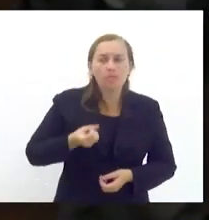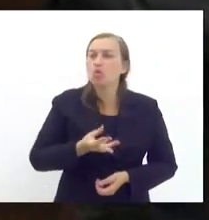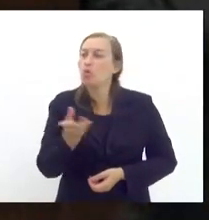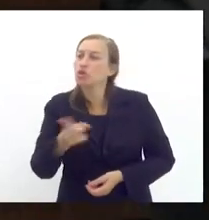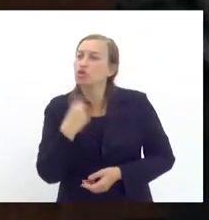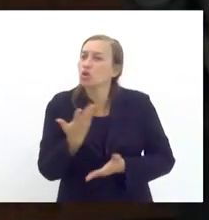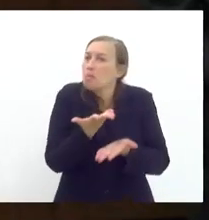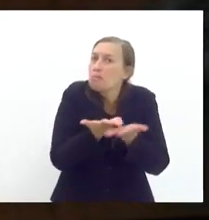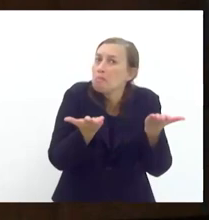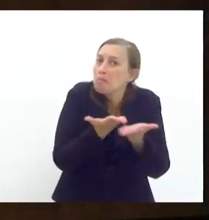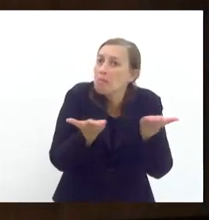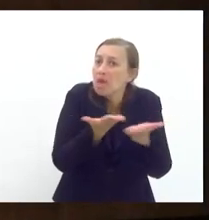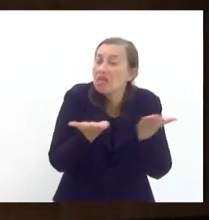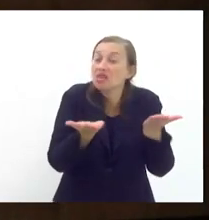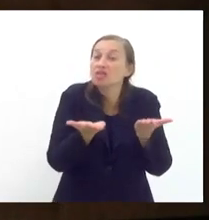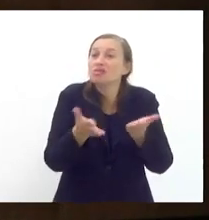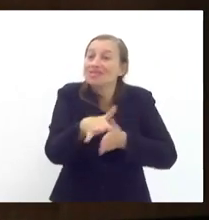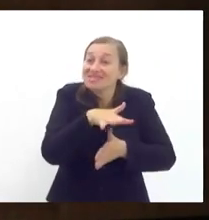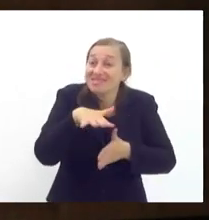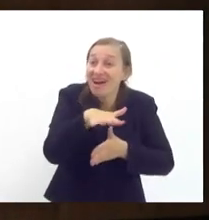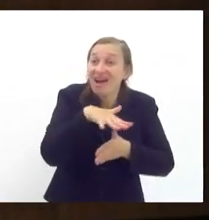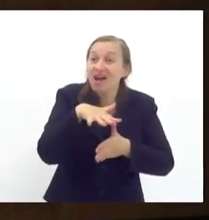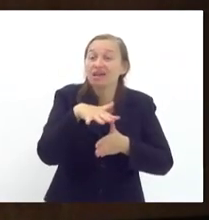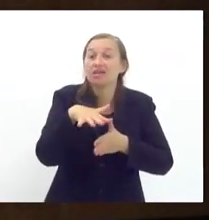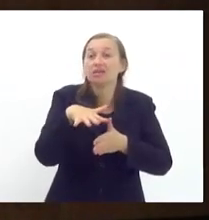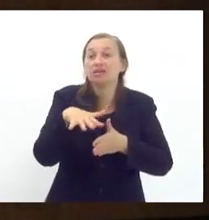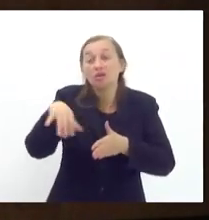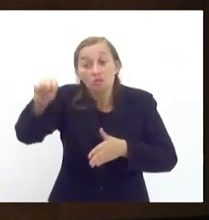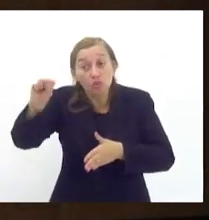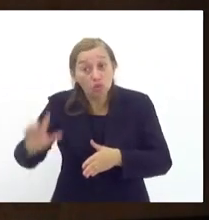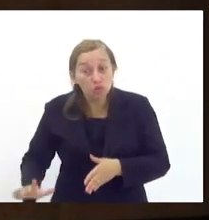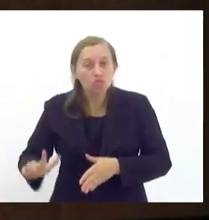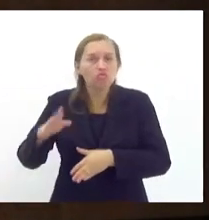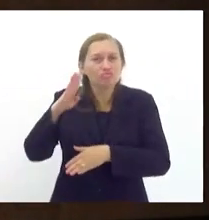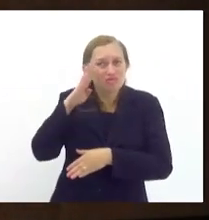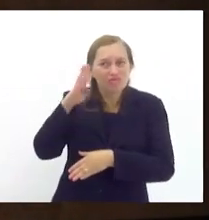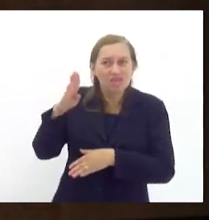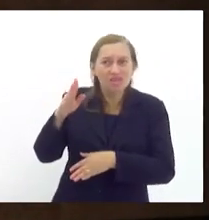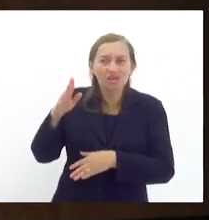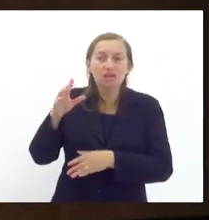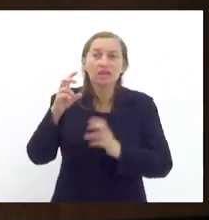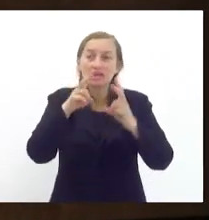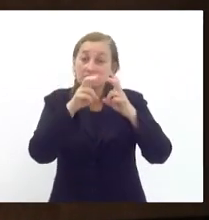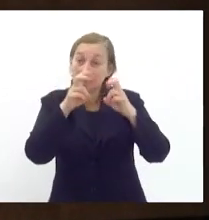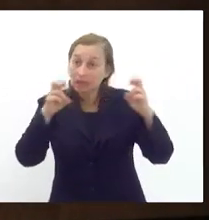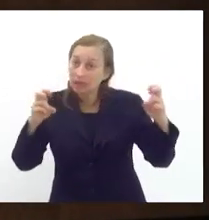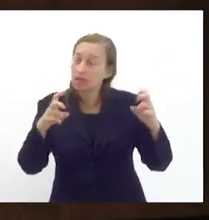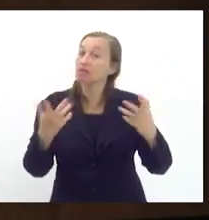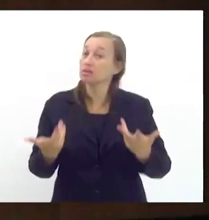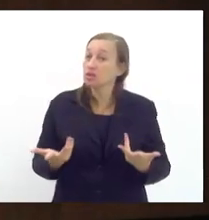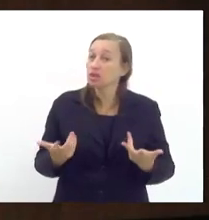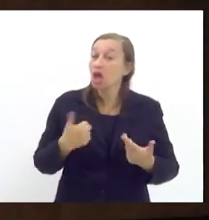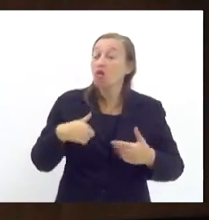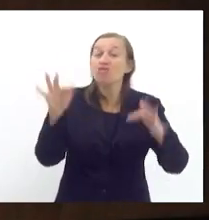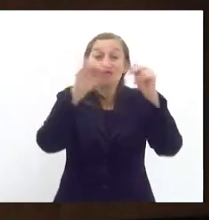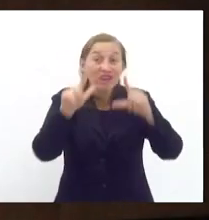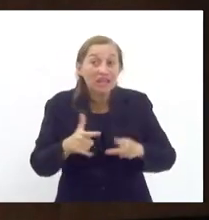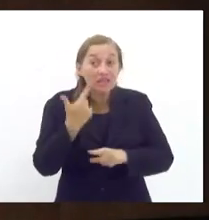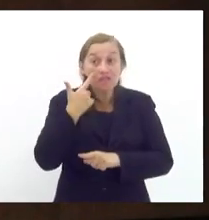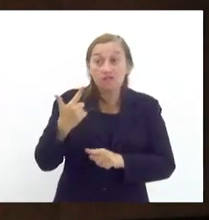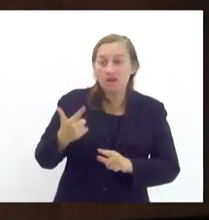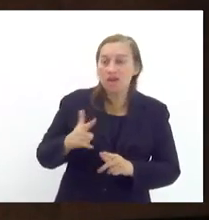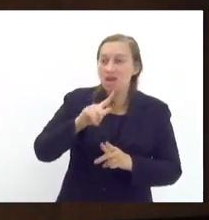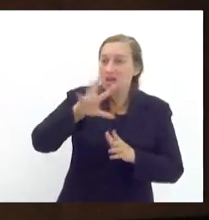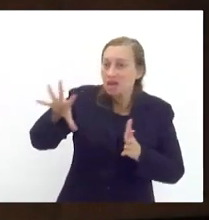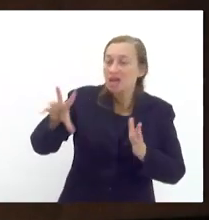nós perdemos esse mercado aí para o sul especialmente para Santa Catarina e fico muito feliz de ver essa